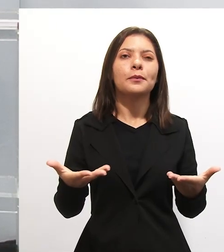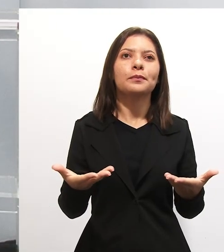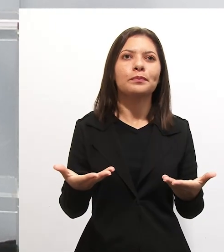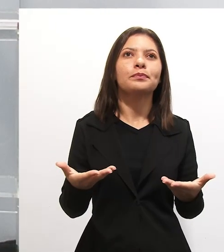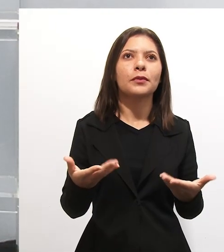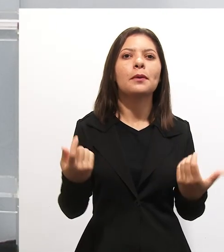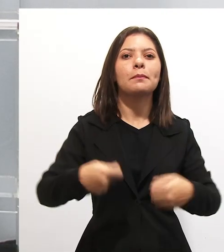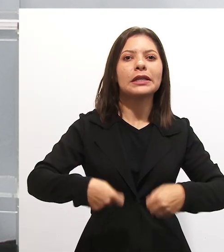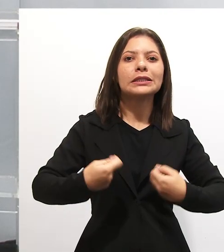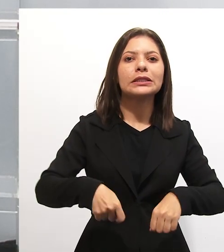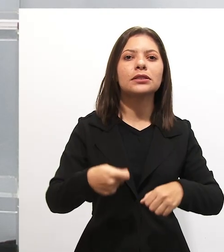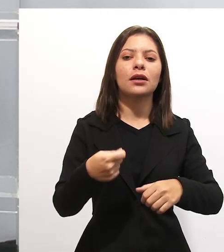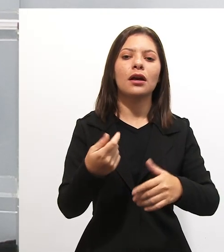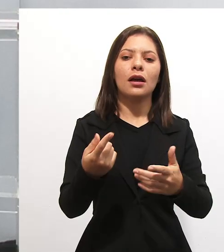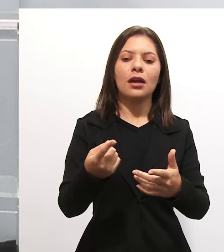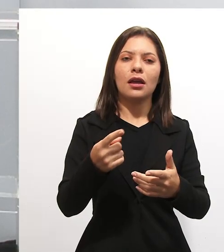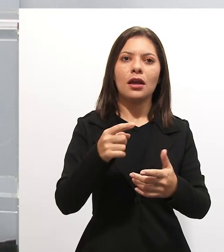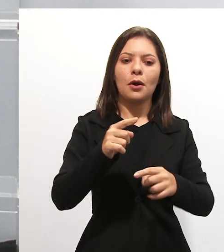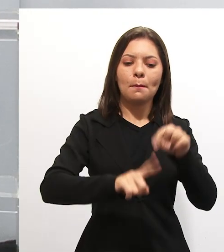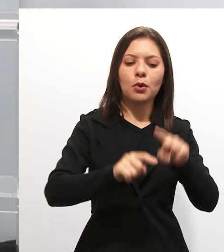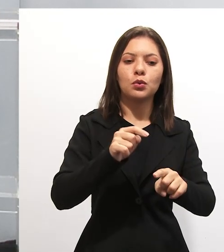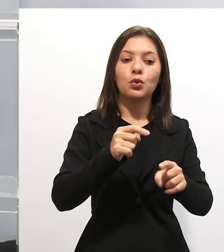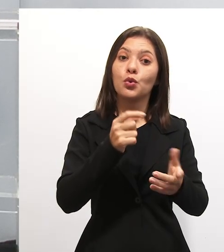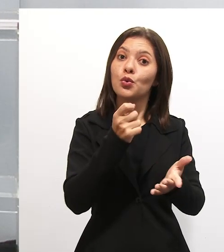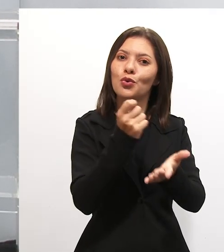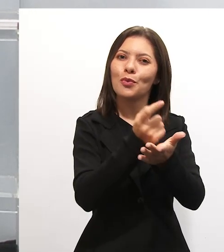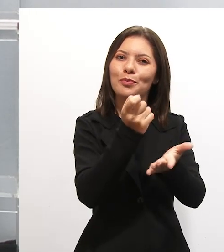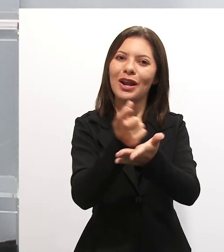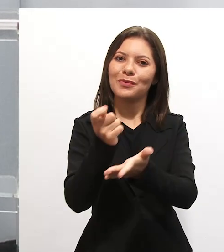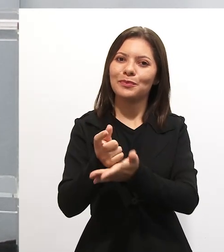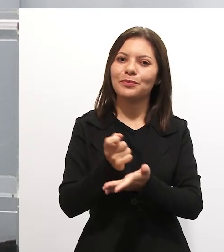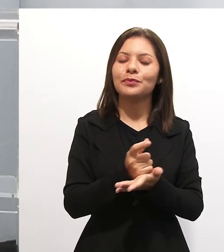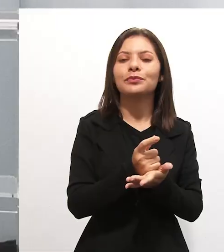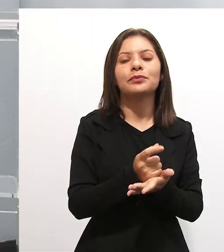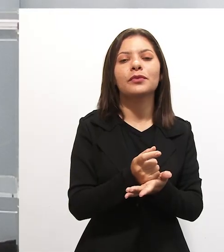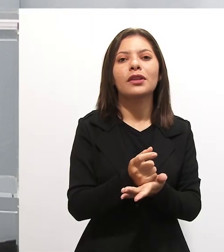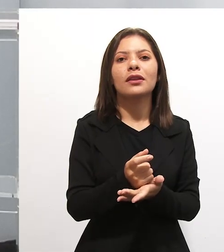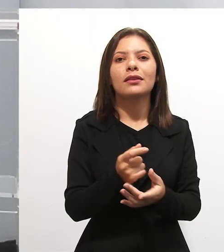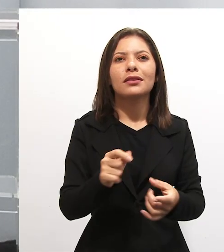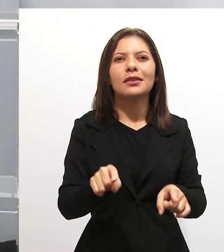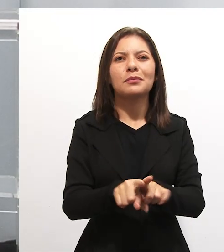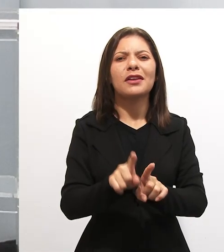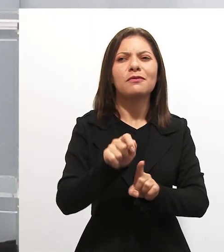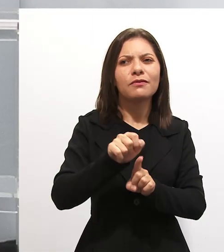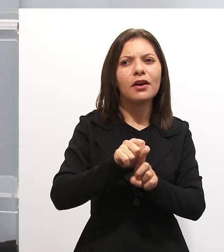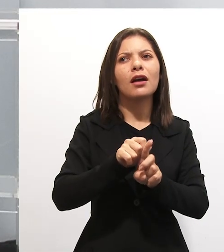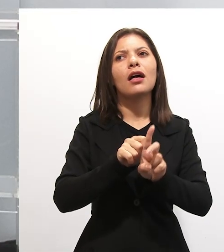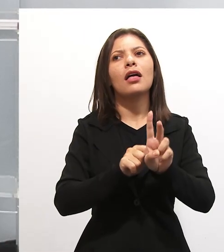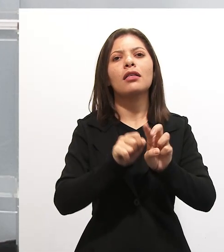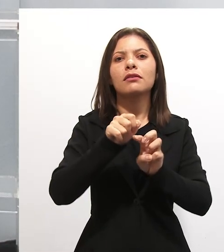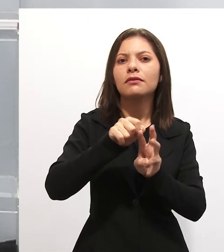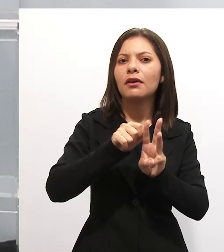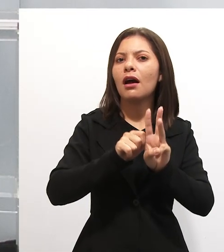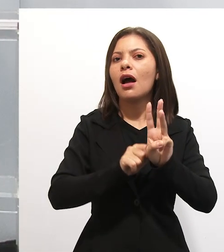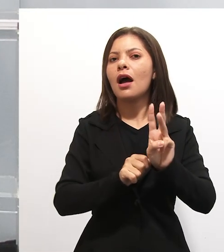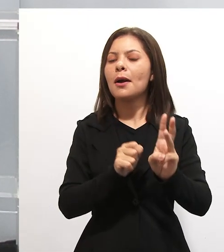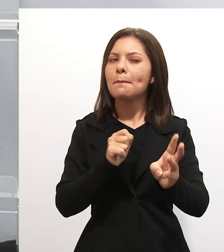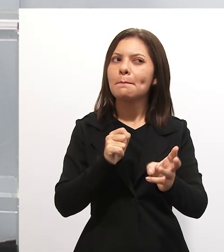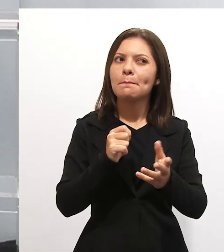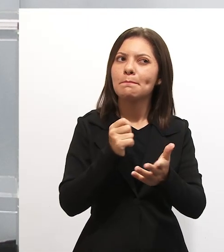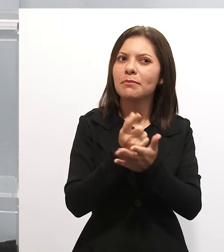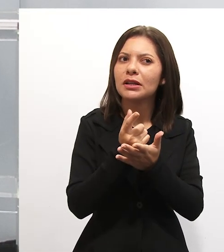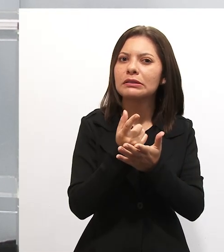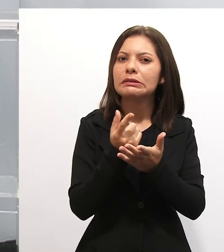lá fazer o produto, a gente precisa comprar. A gente verifica no decorrer dos meses que o preço da farinha aumentou